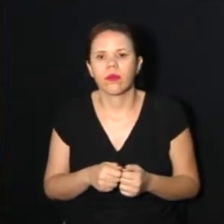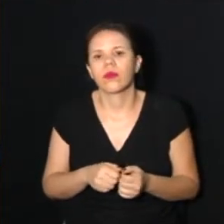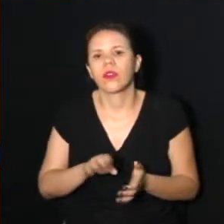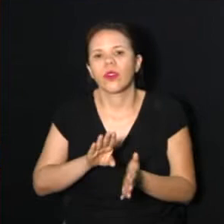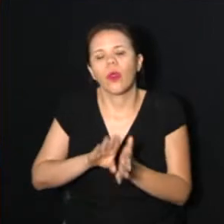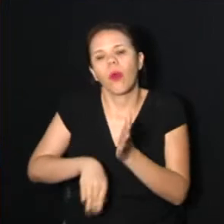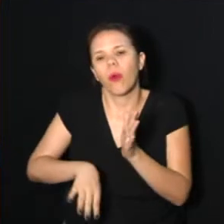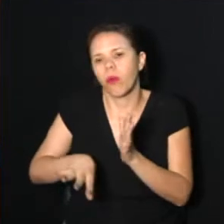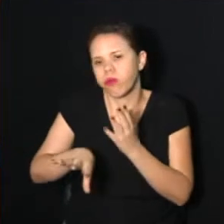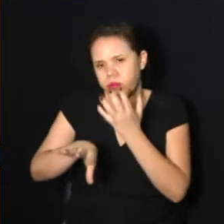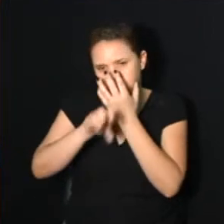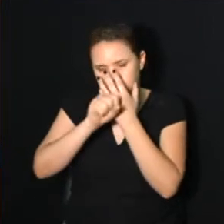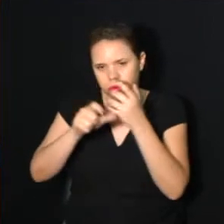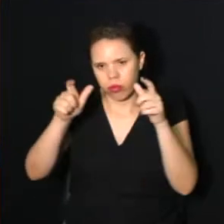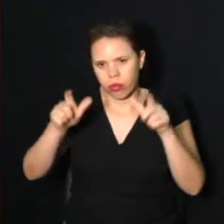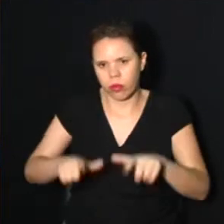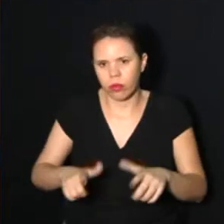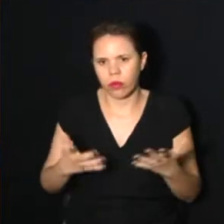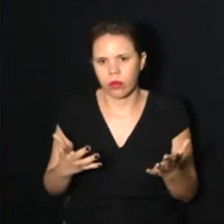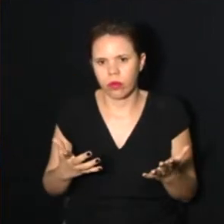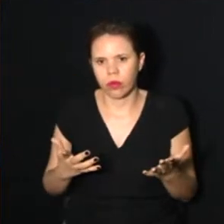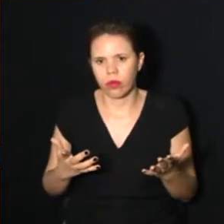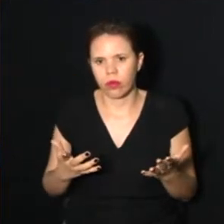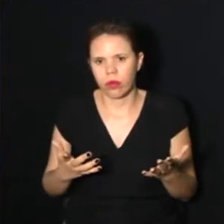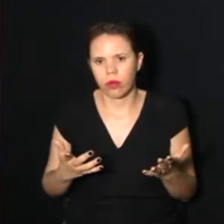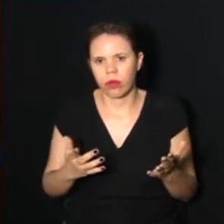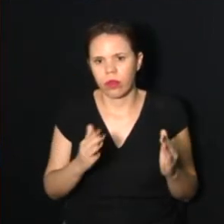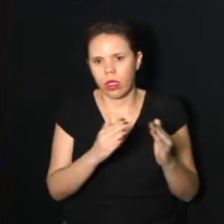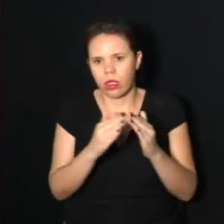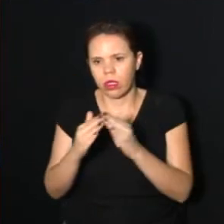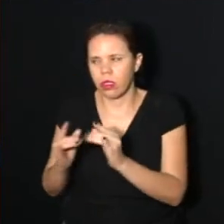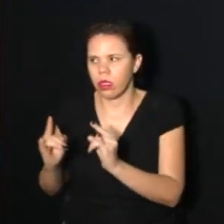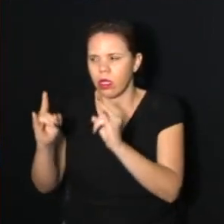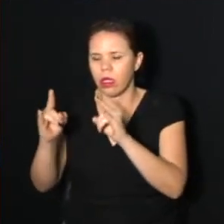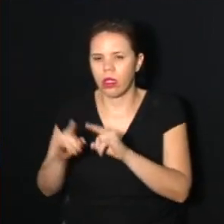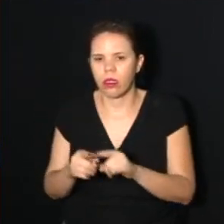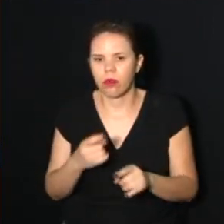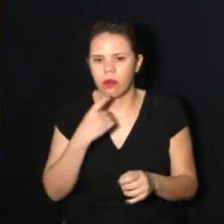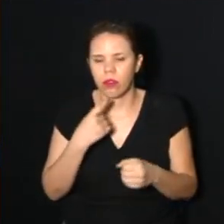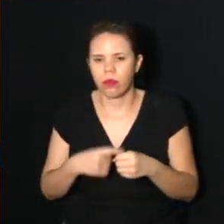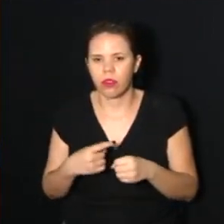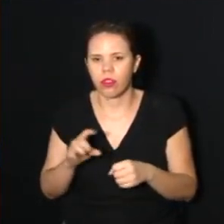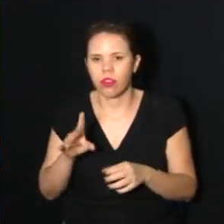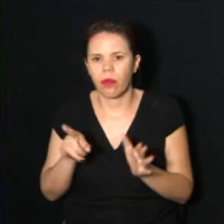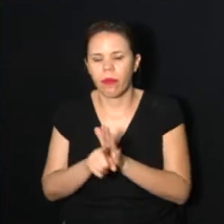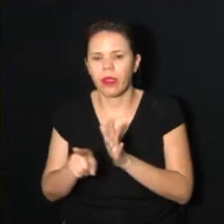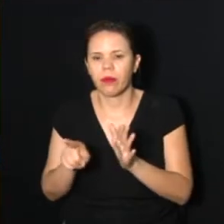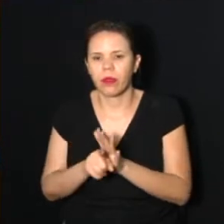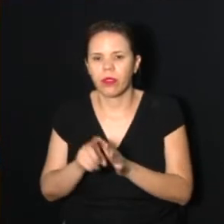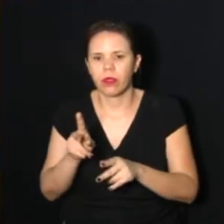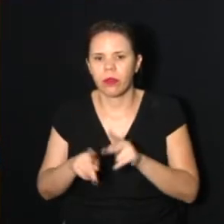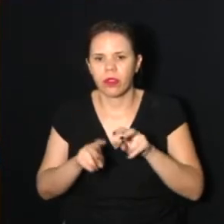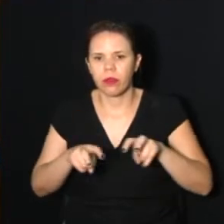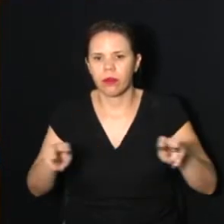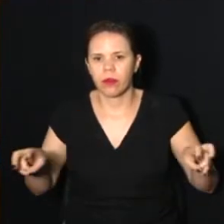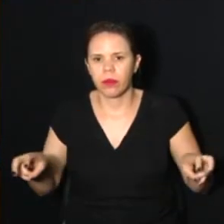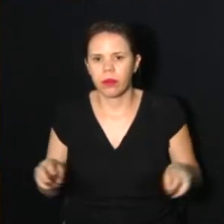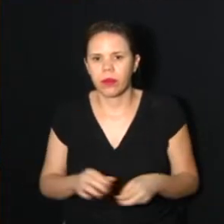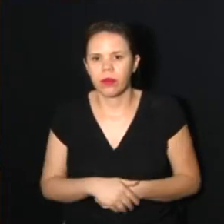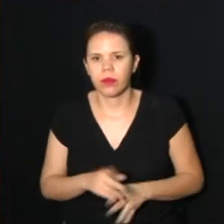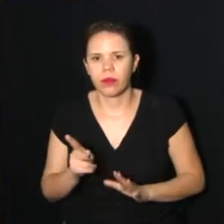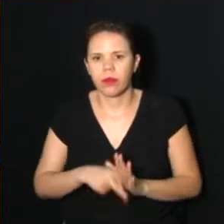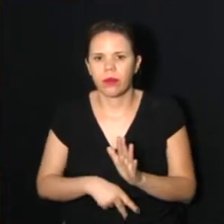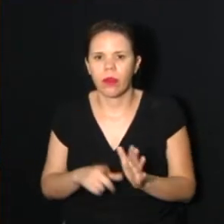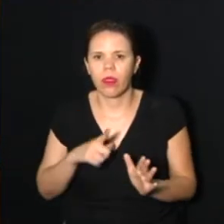de abastecimento de água de imóveis do município de Campinas. Eu só consulto a mesa, o projeto é altamente meritório, se